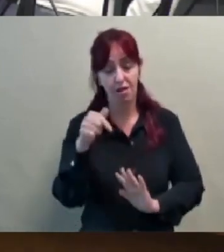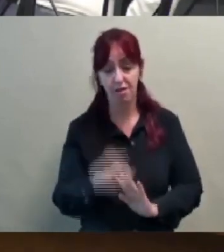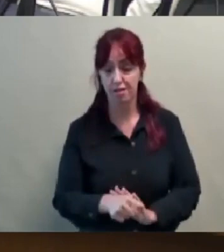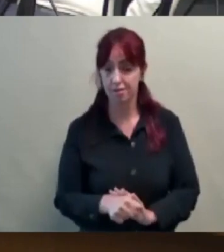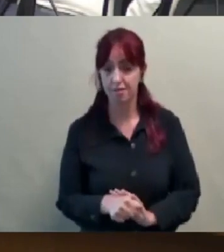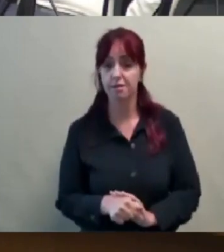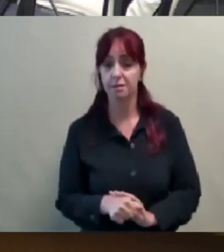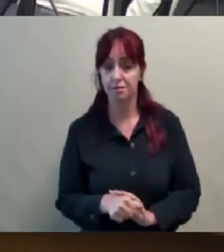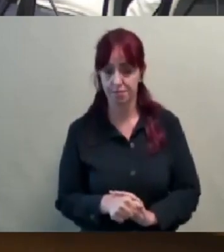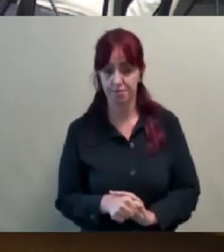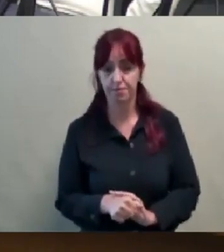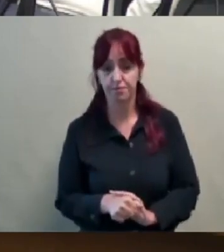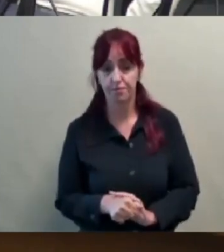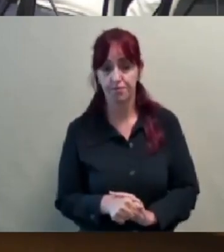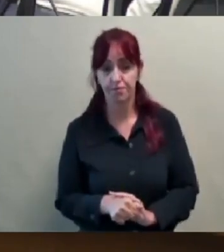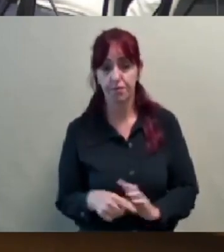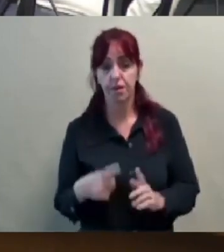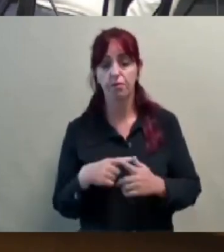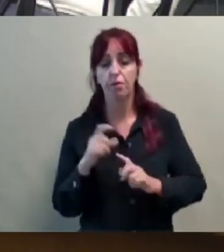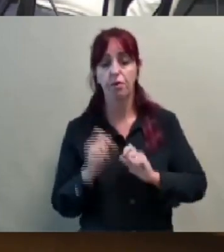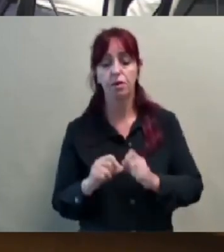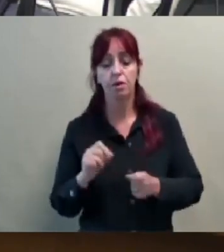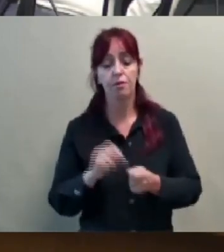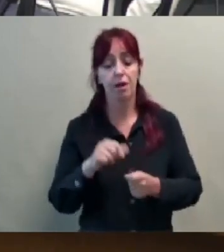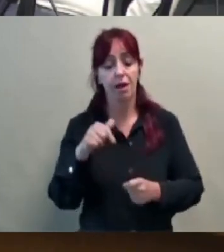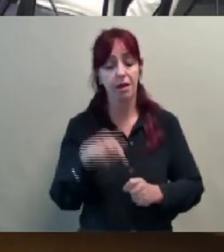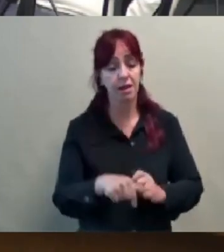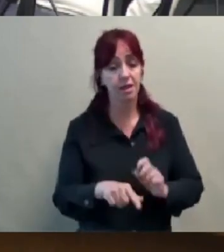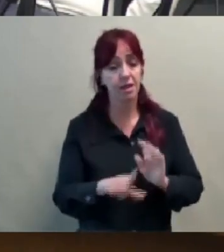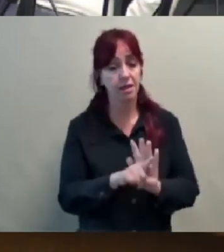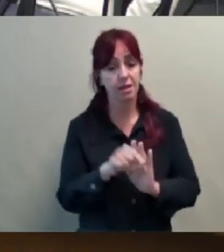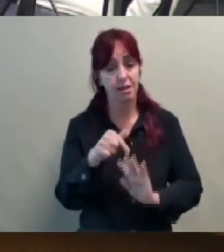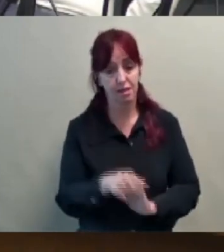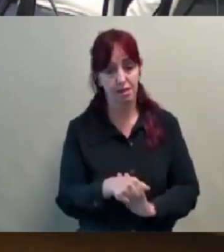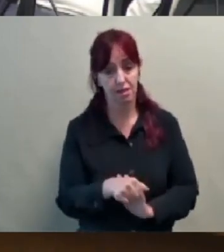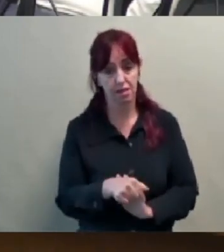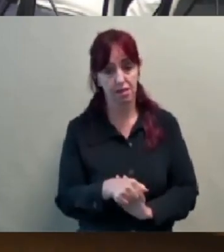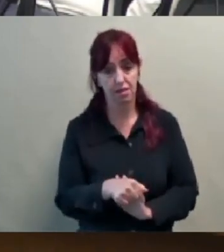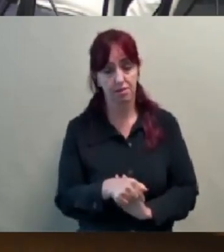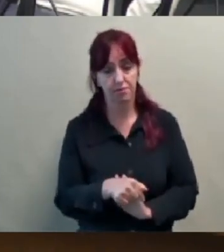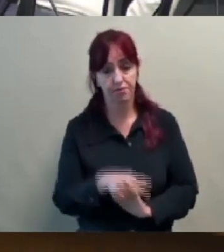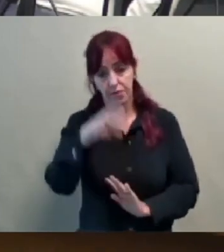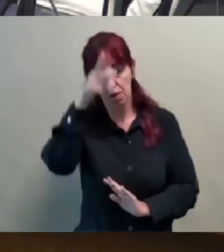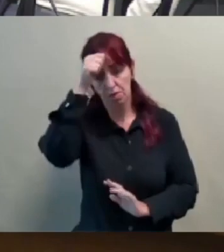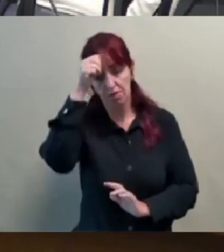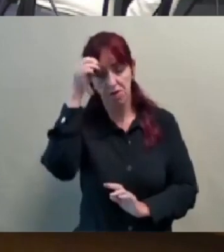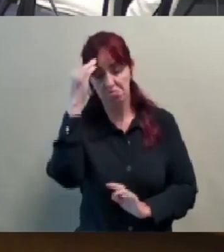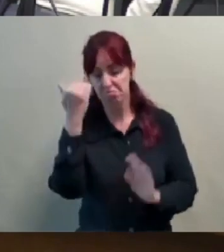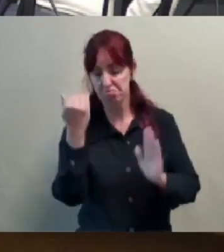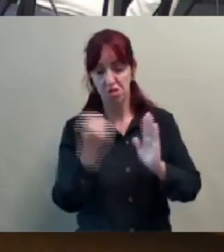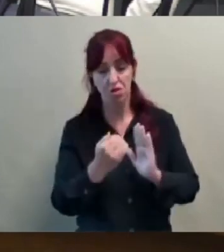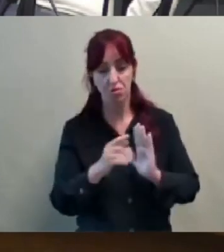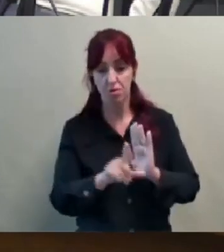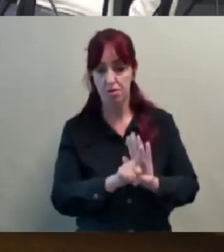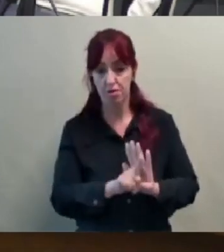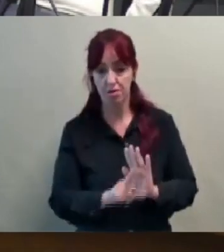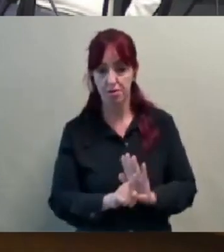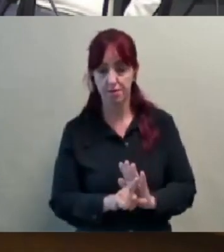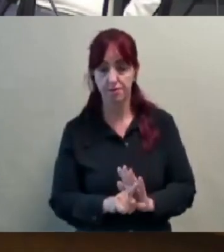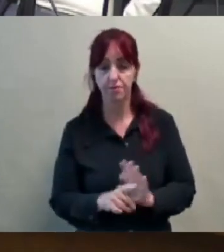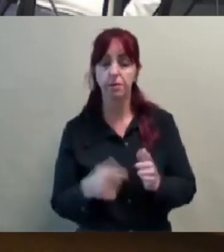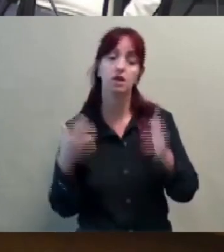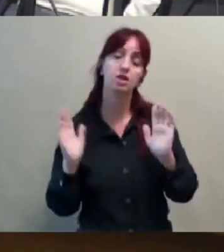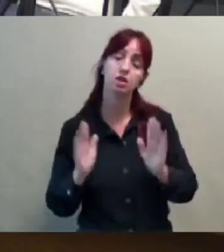lei aqui dessa casa, que foi feita aqui nessa casa. Então, assim, nós estamos, como foi dito por vários vereadores